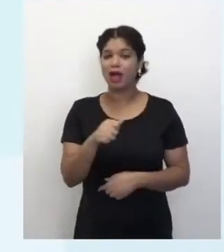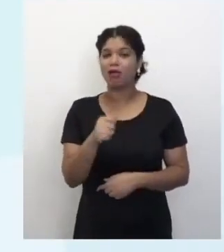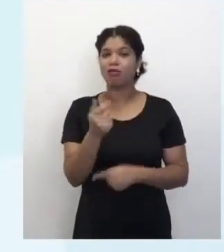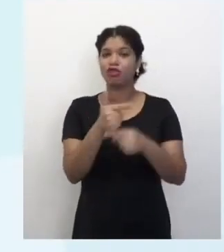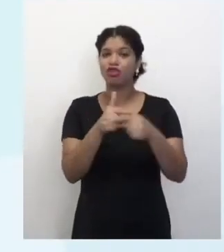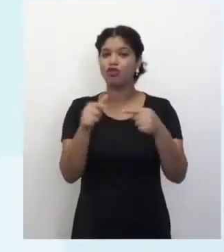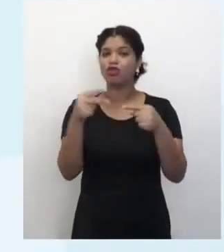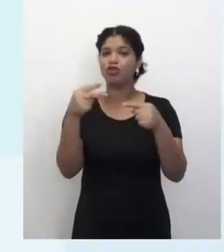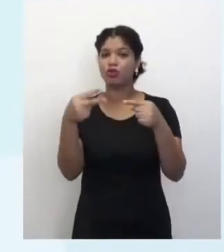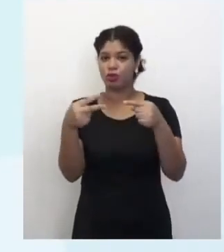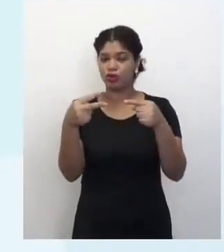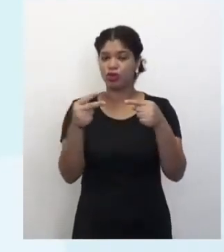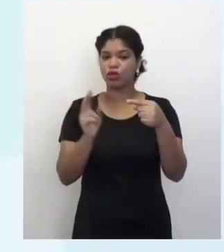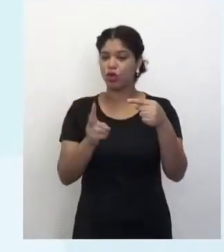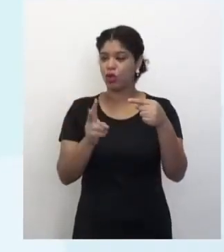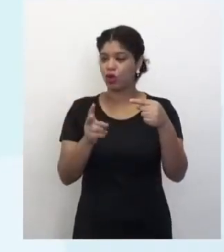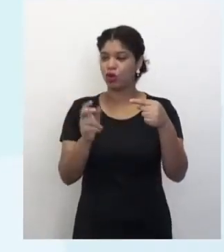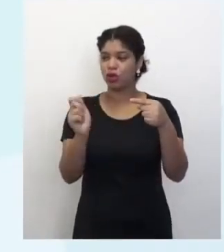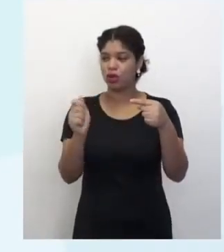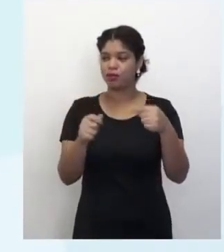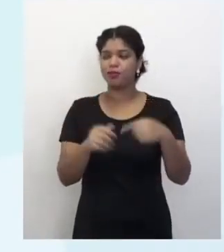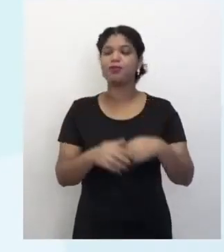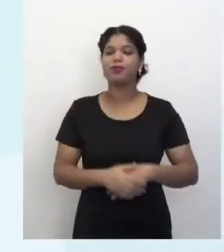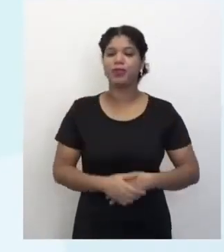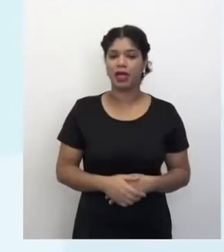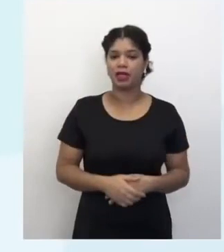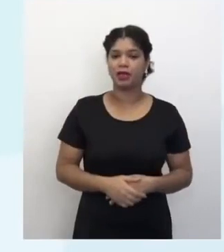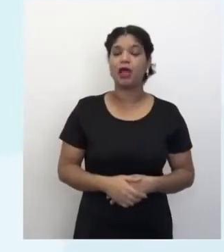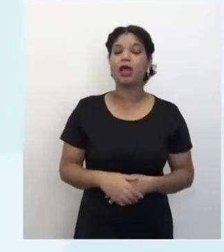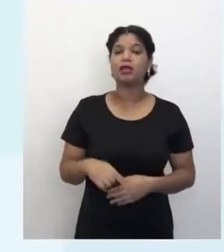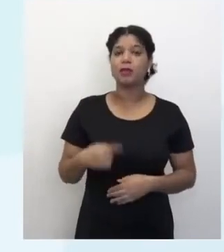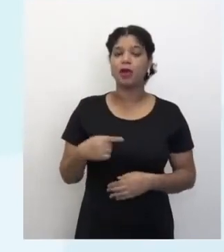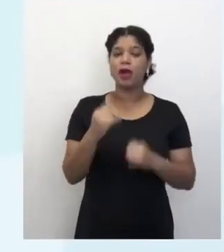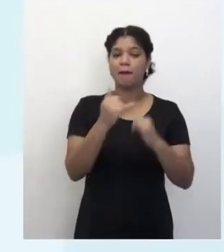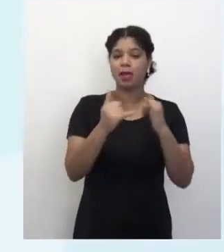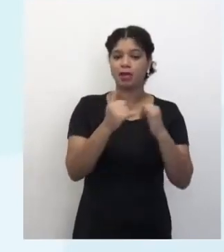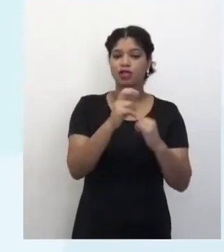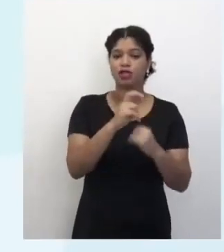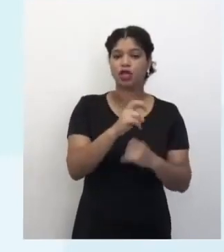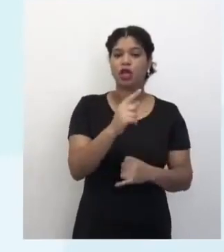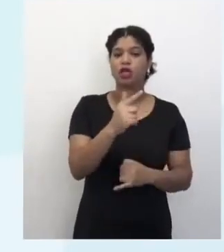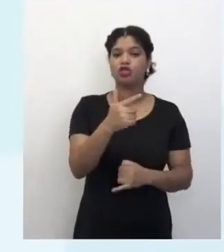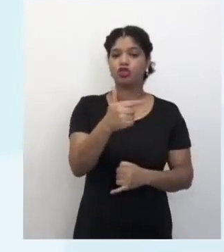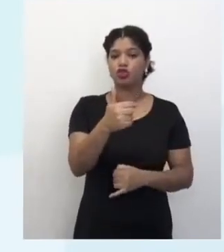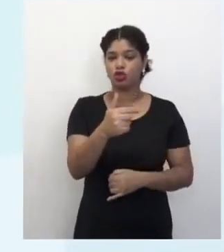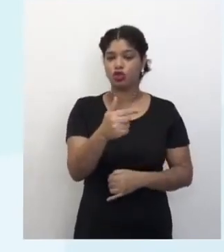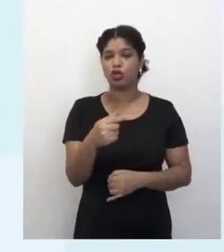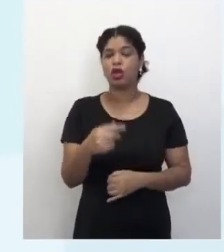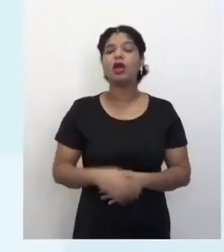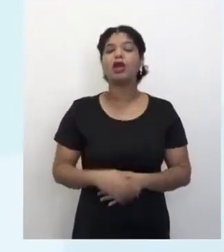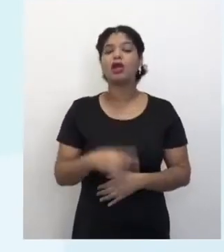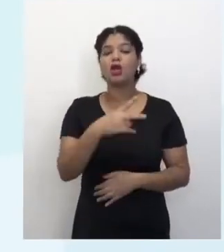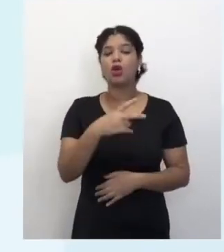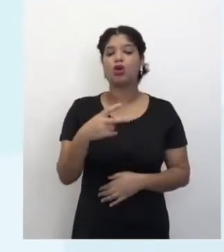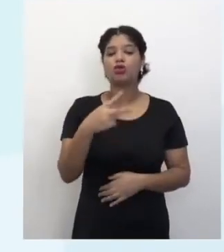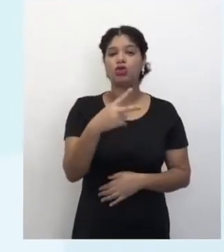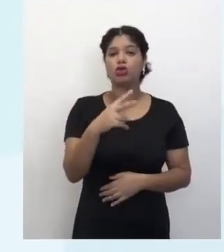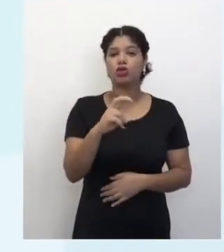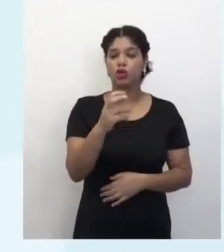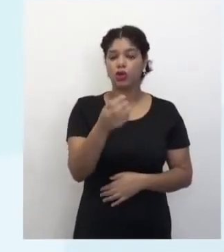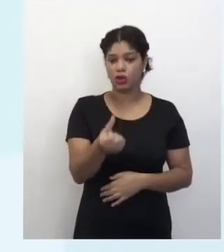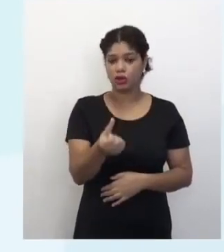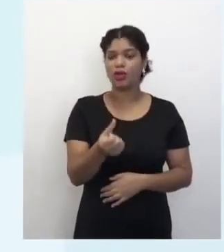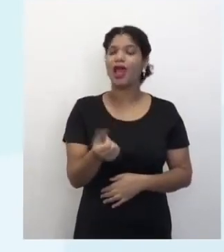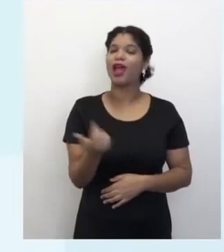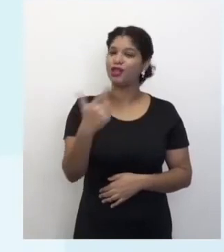Vamos dividir por 2 de novo. E aí, a gente pega a metade de 512, que vai dar 256. Pego a metade